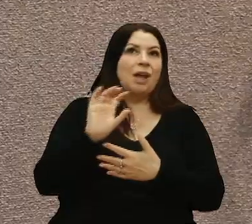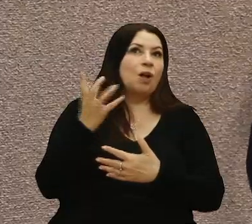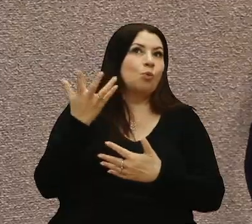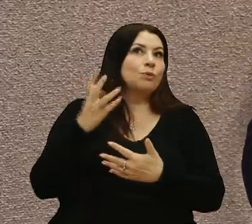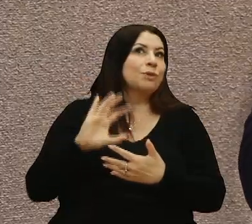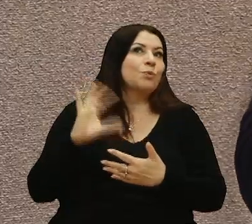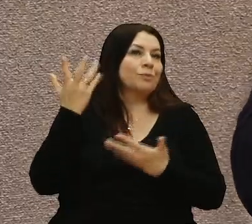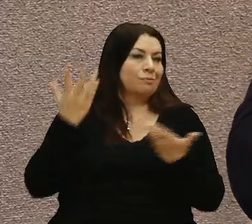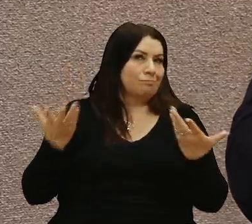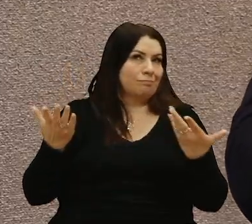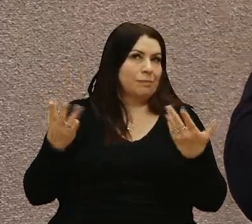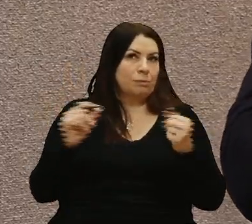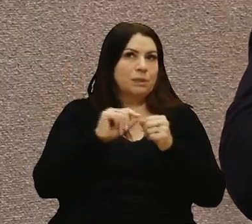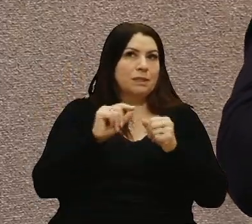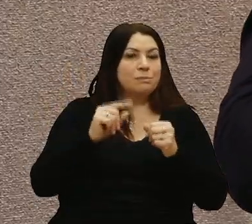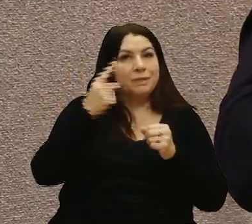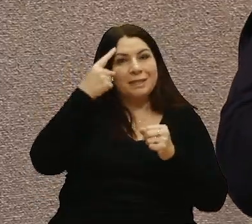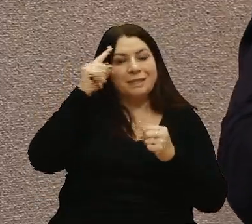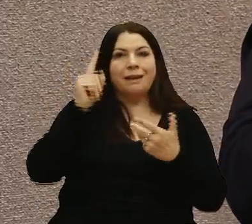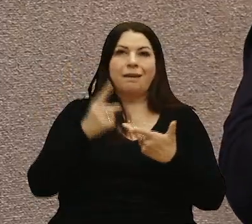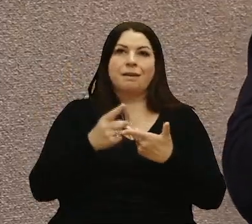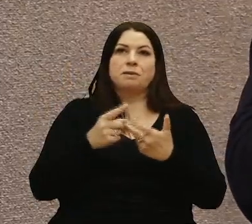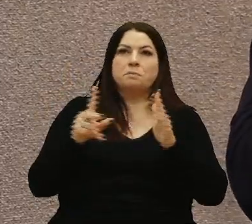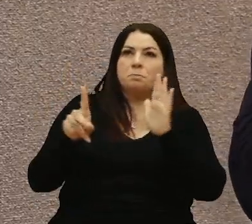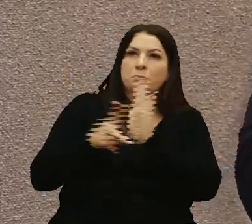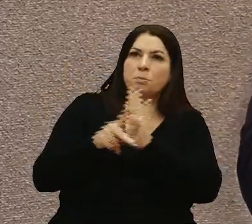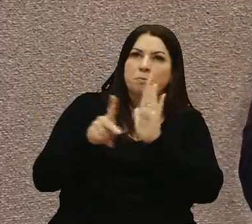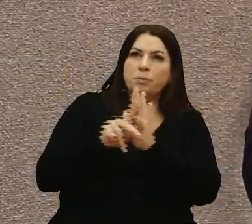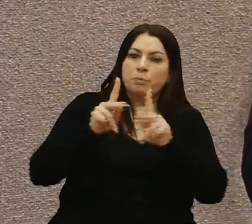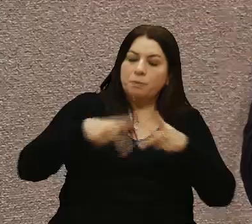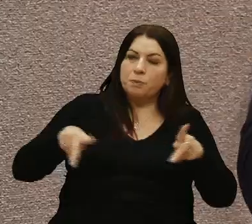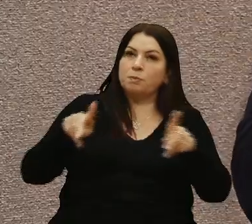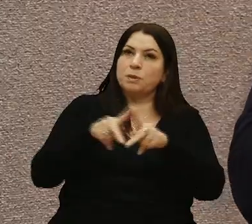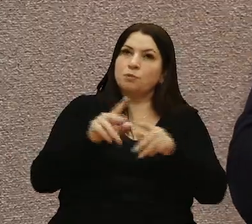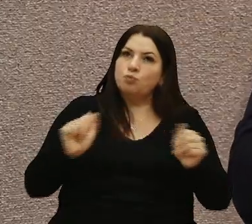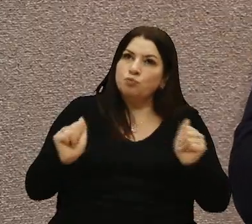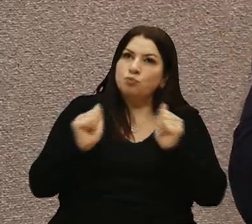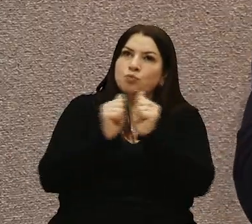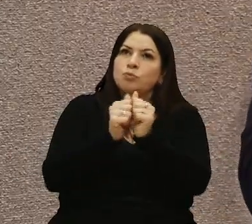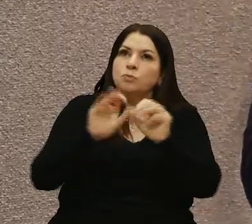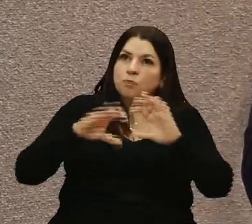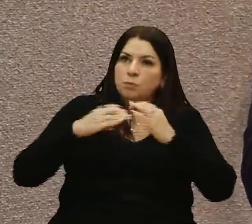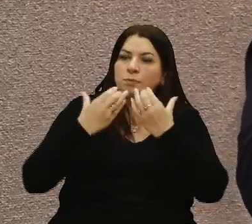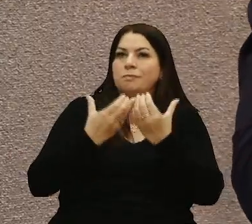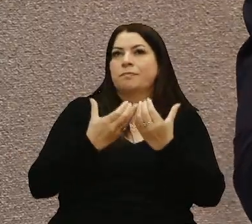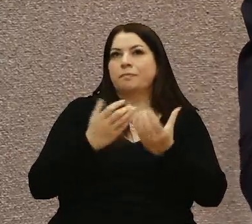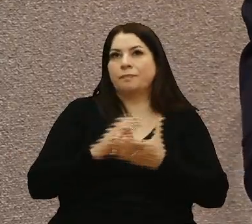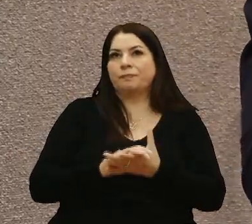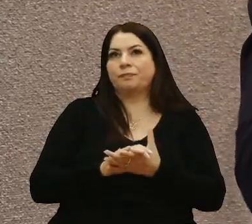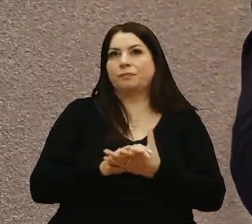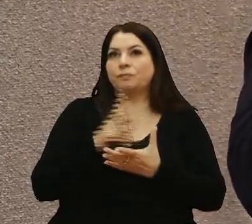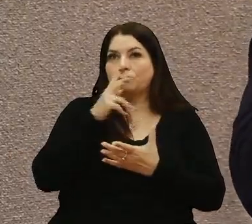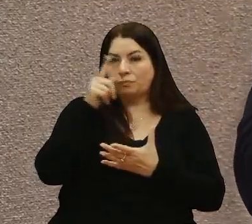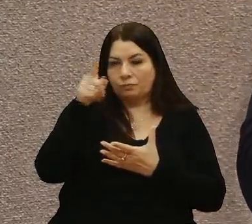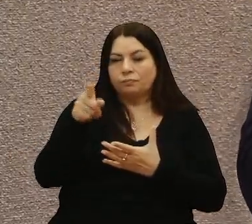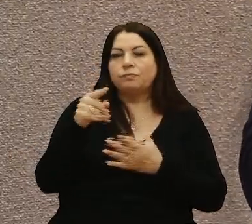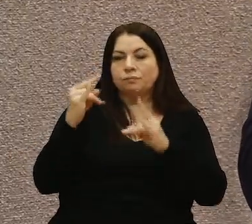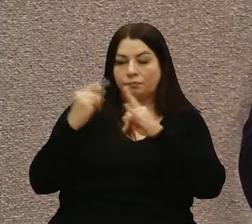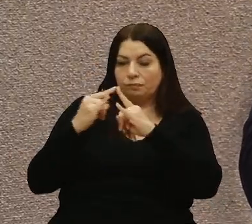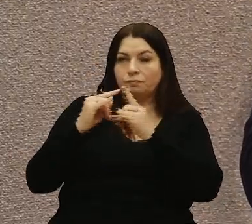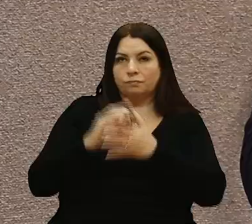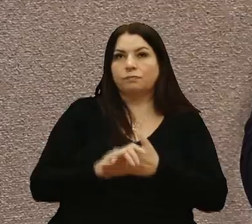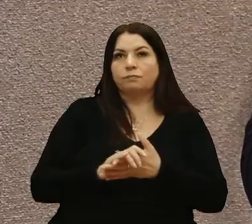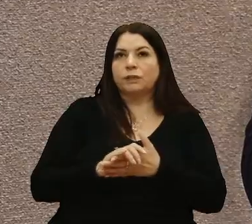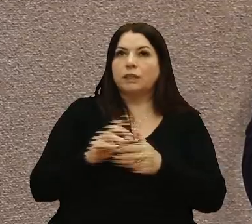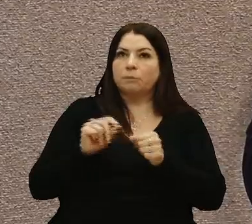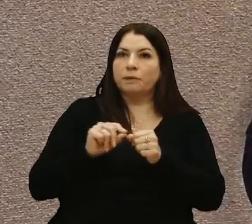Nós precisamos de iniciativas próprias da população que se juntem em uma comunidade, assim como essa instituição,